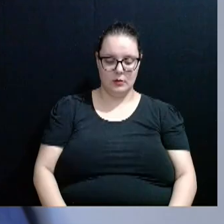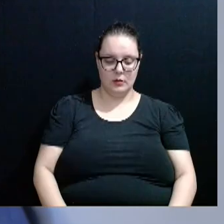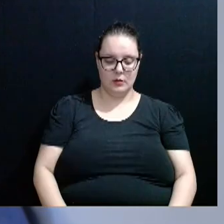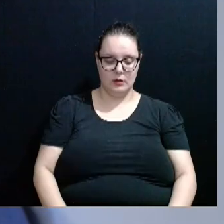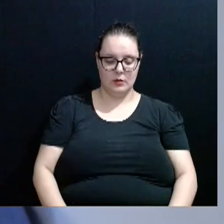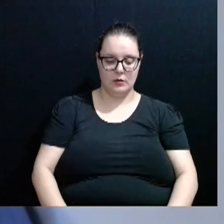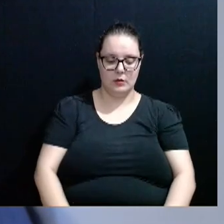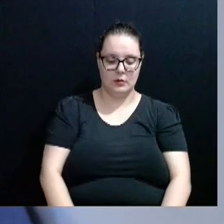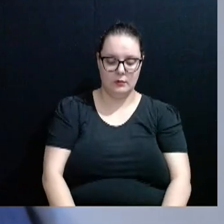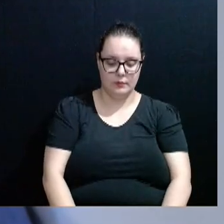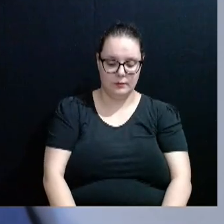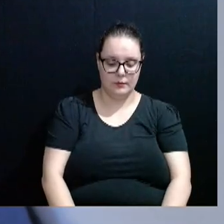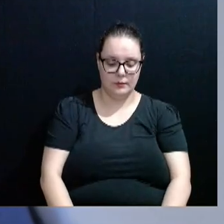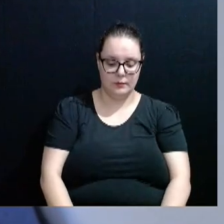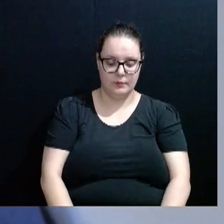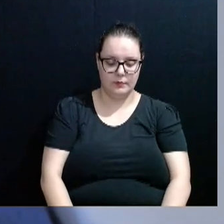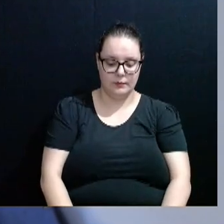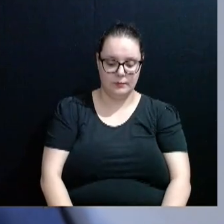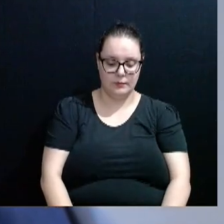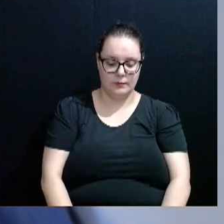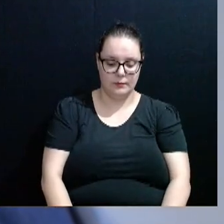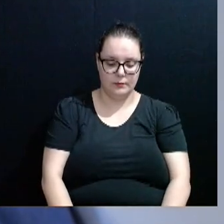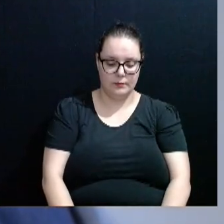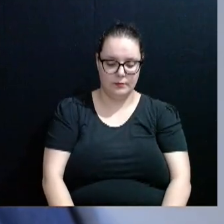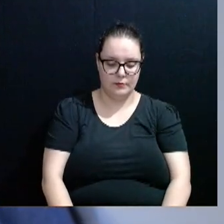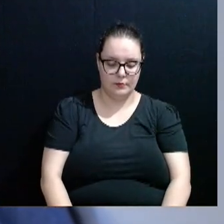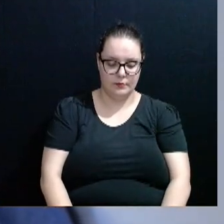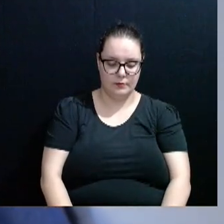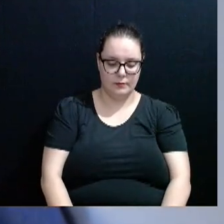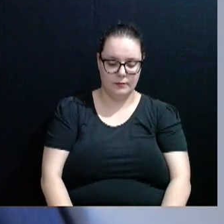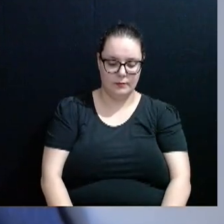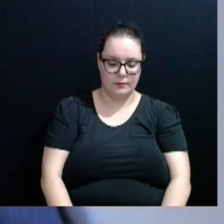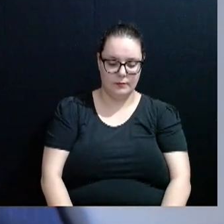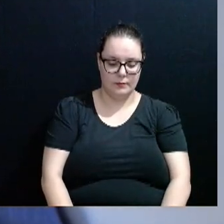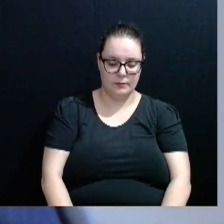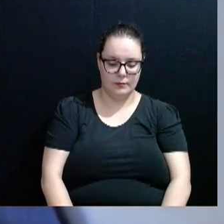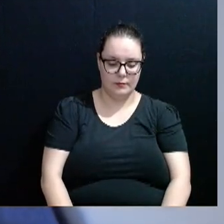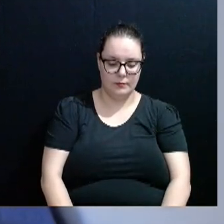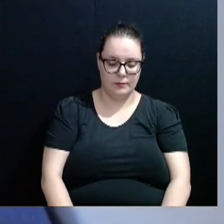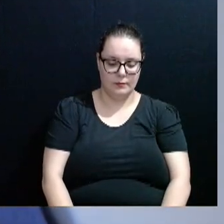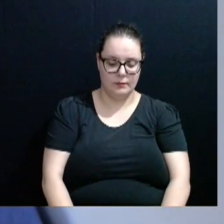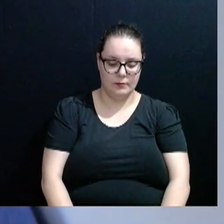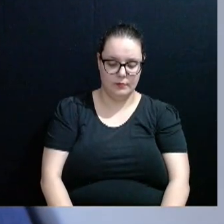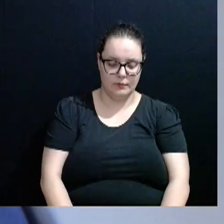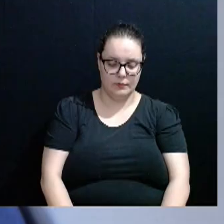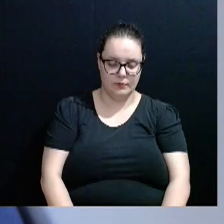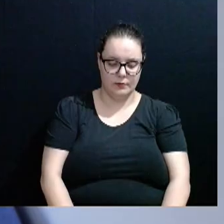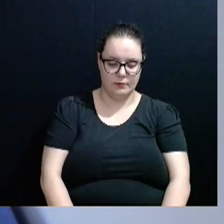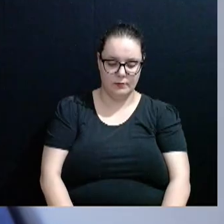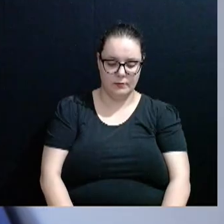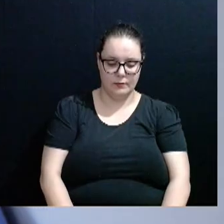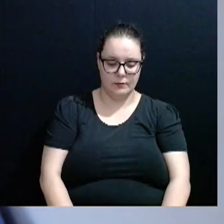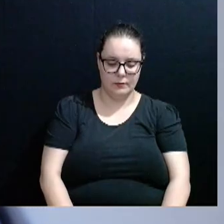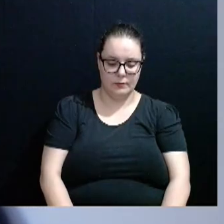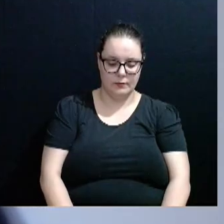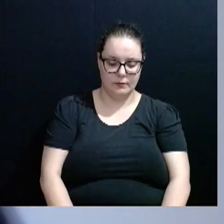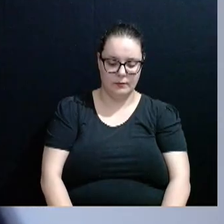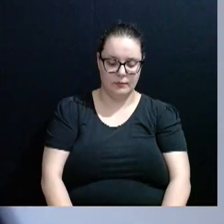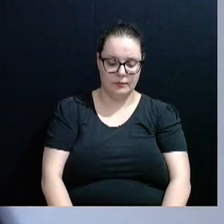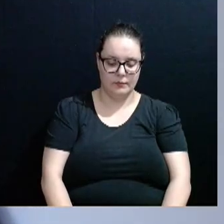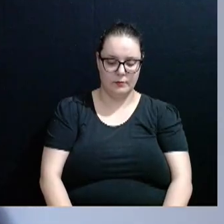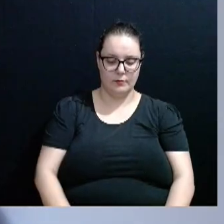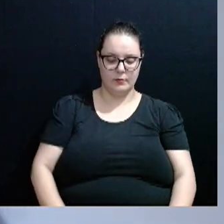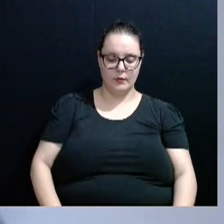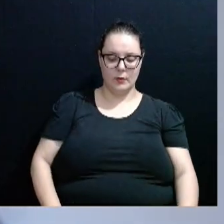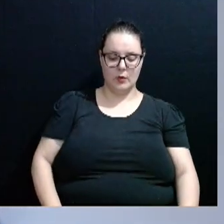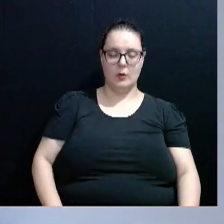que causou aquela intoxicação, né? Às vezes, assim, em pacientes, por exemplo, com o rim